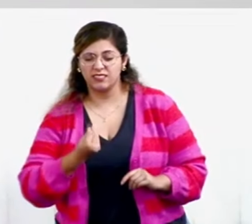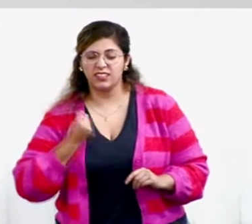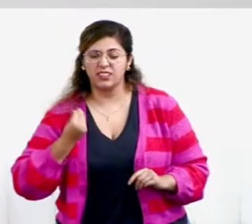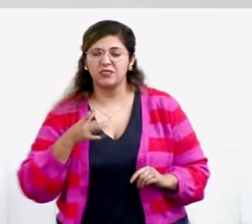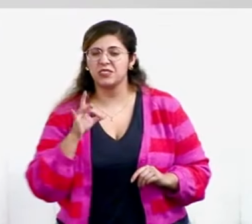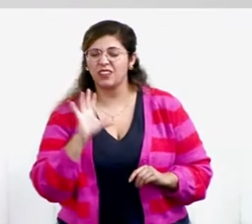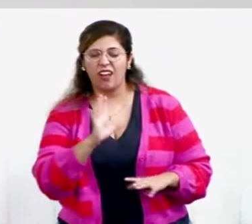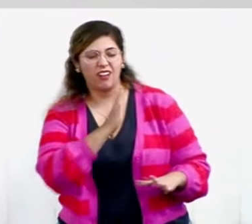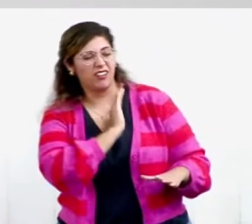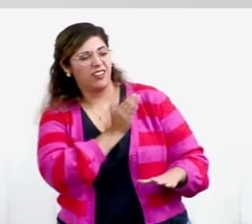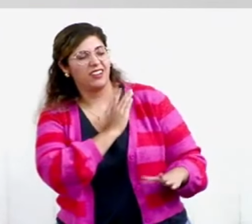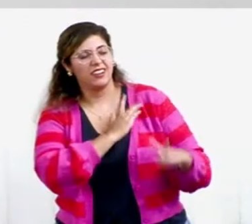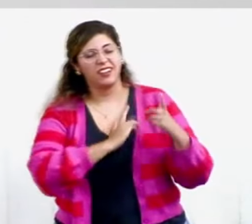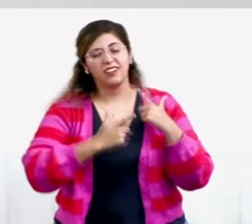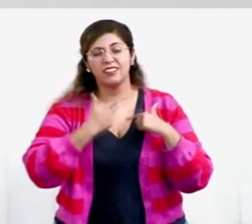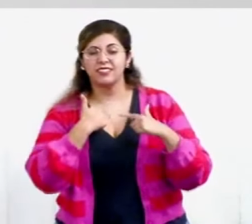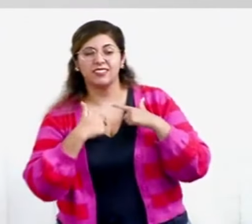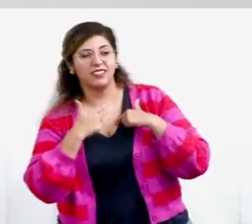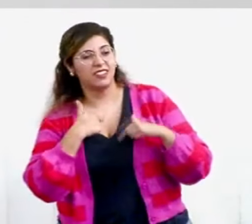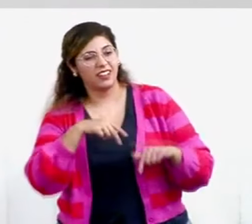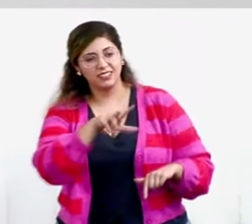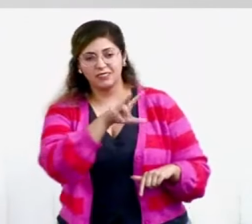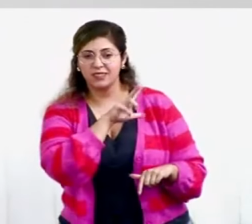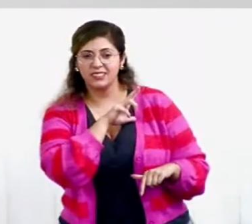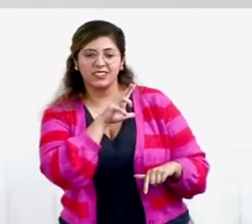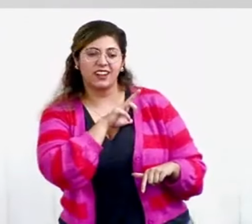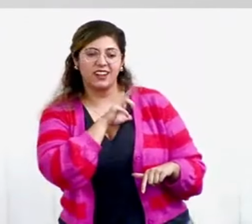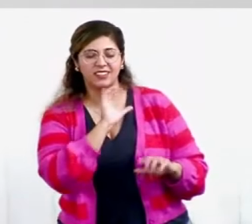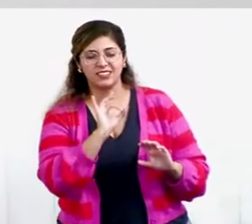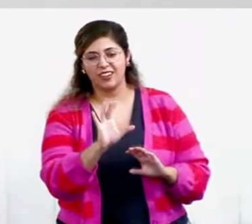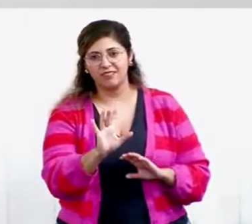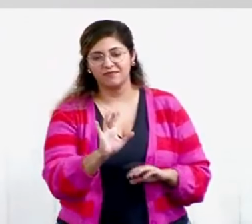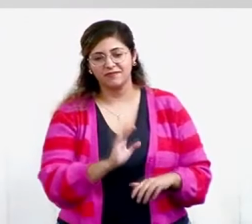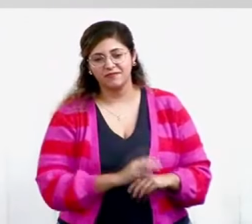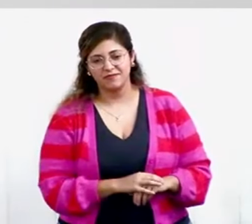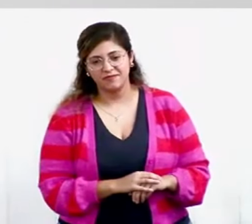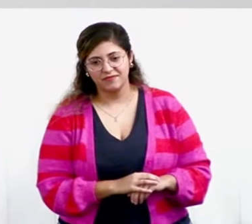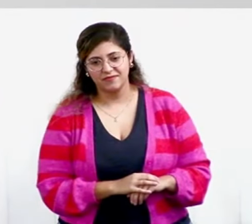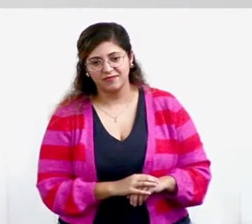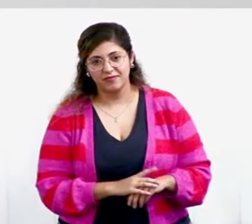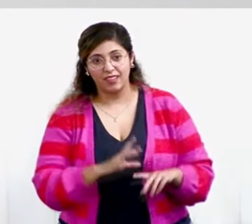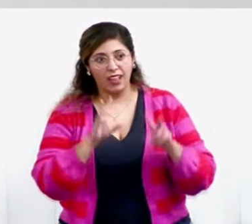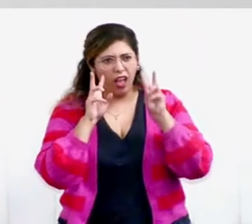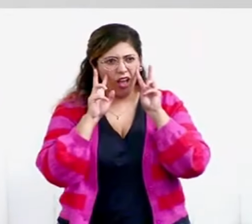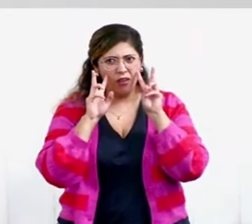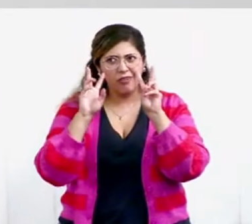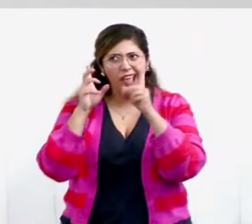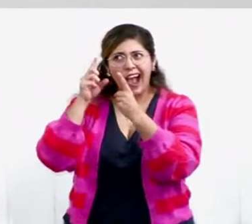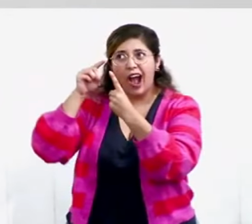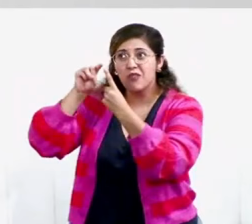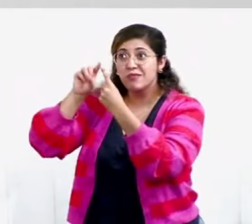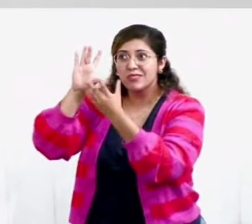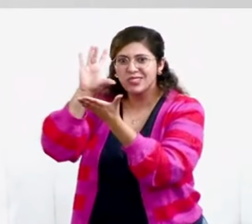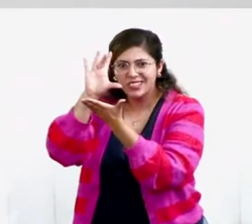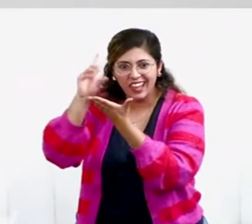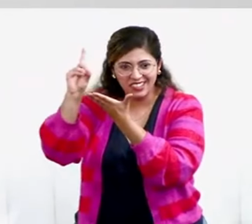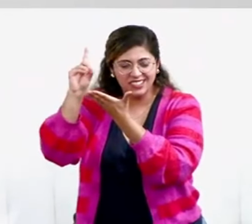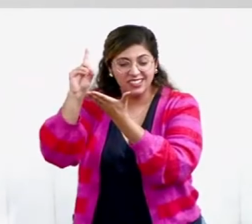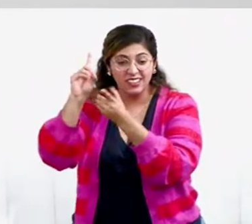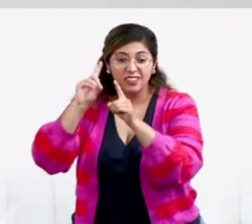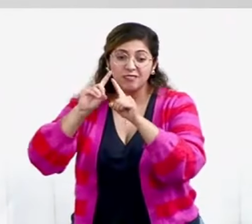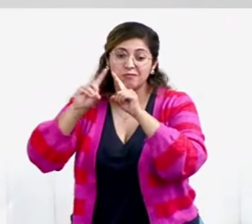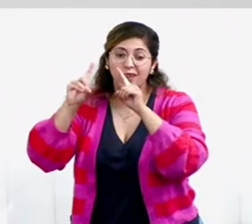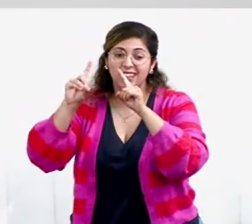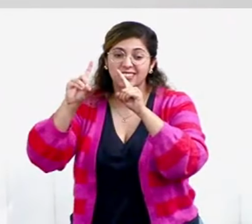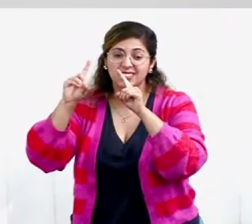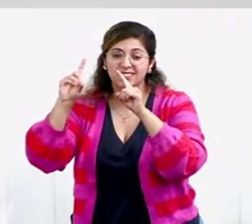seu coração que deseja o que está na horizontal e não naquilo que está na vertical. Essas